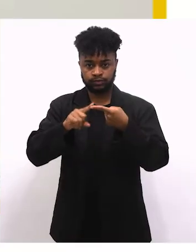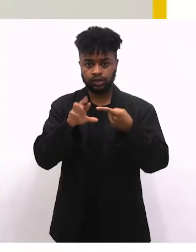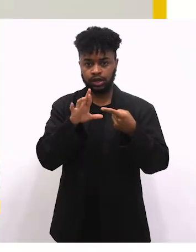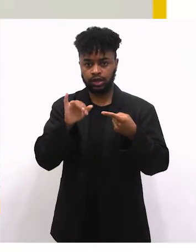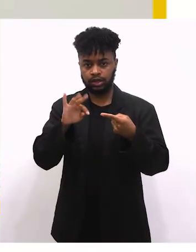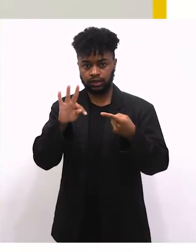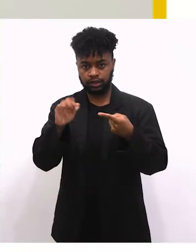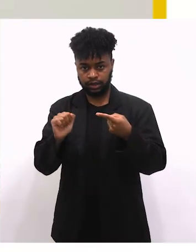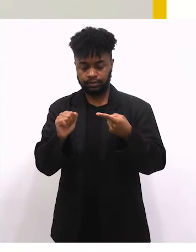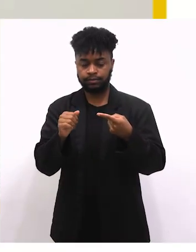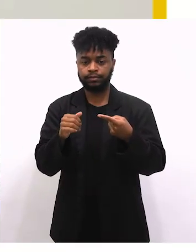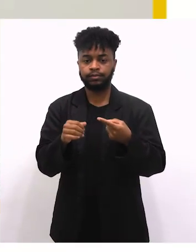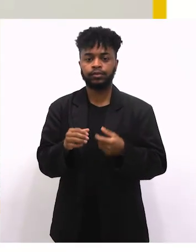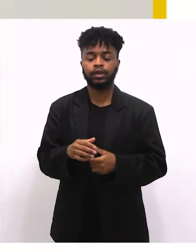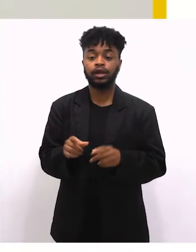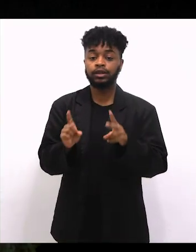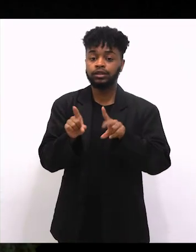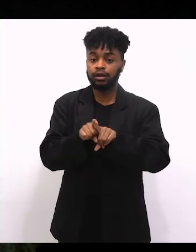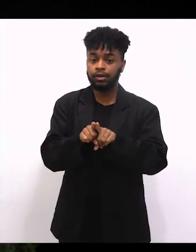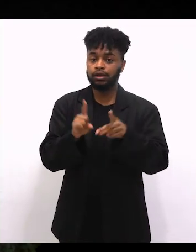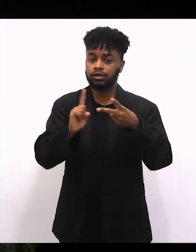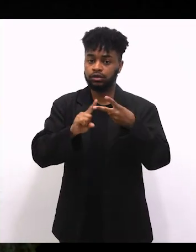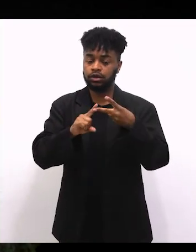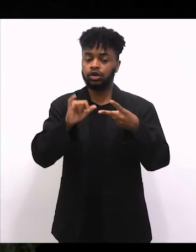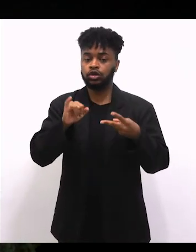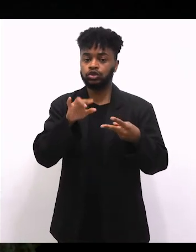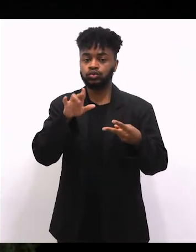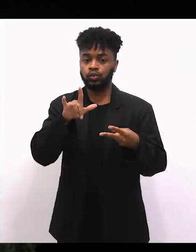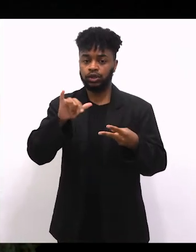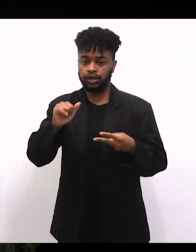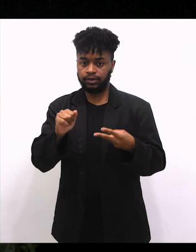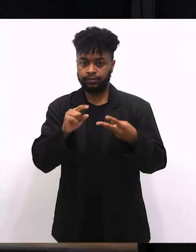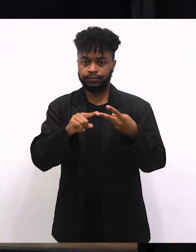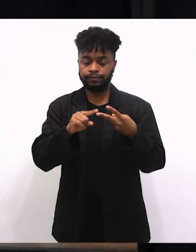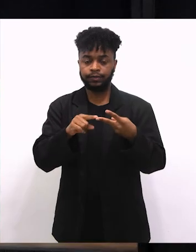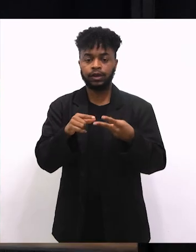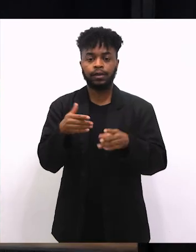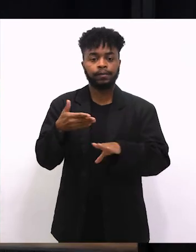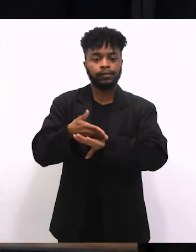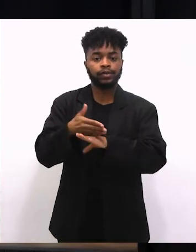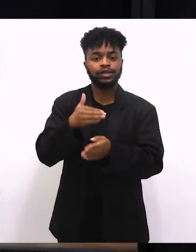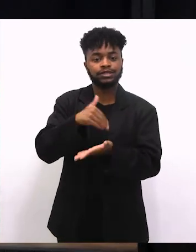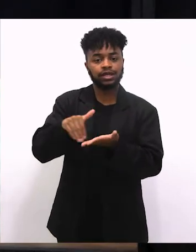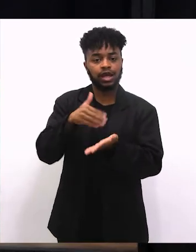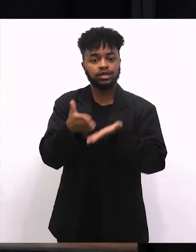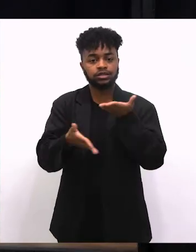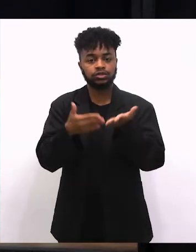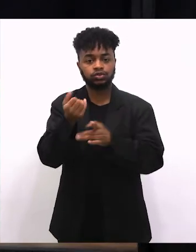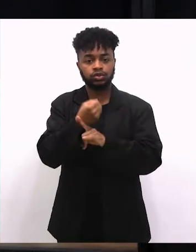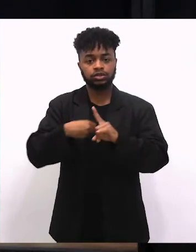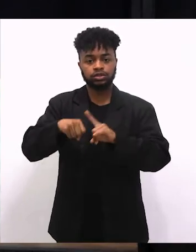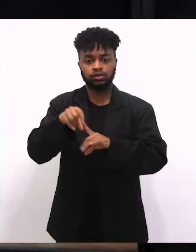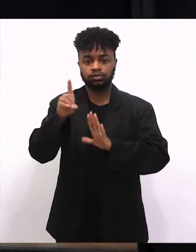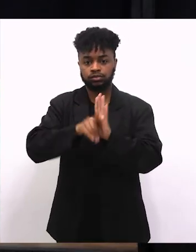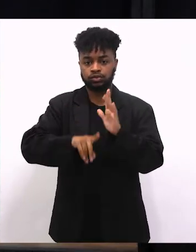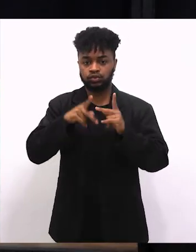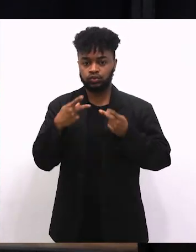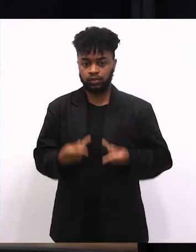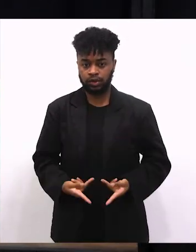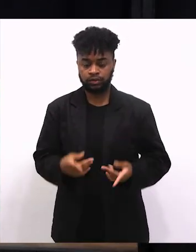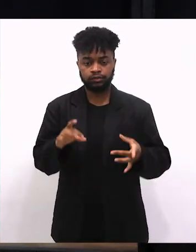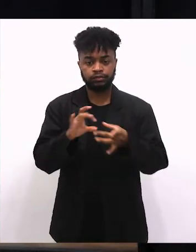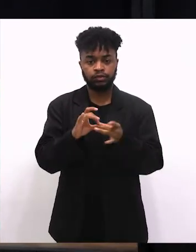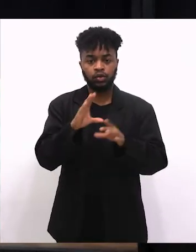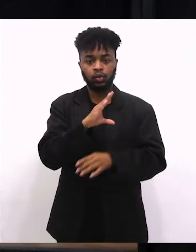Internacional, a Rita, a doutora Rita, e também a Júlia Cronenberg, que é da Secretaria de Assistência Social e Direitos